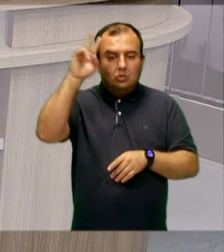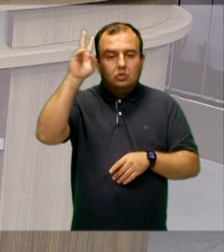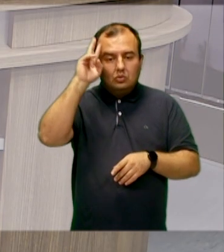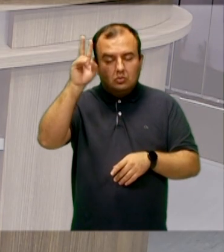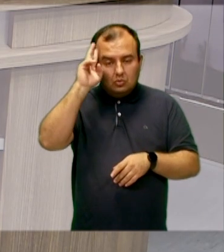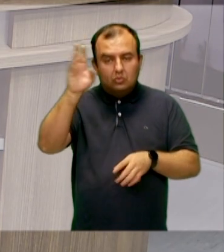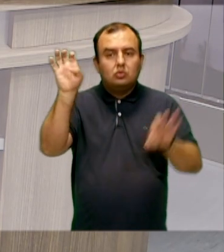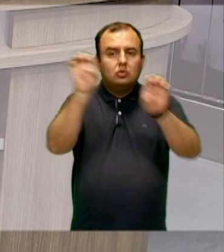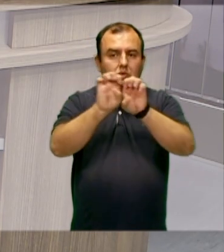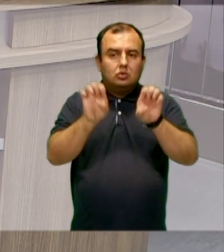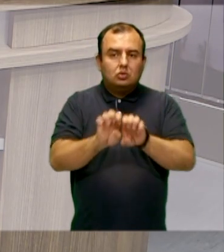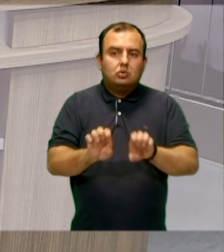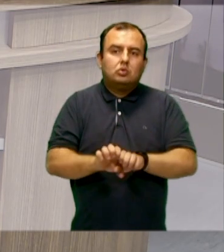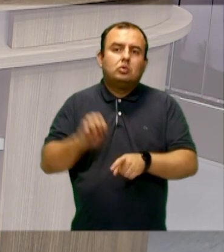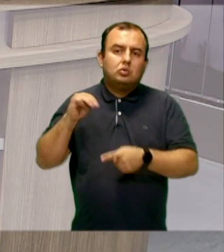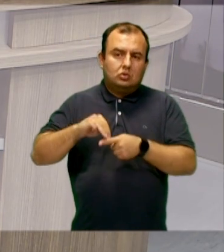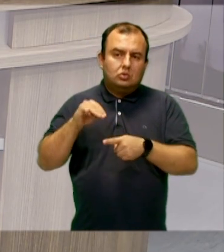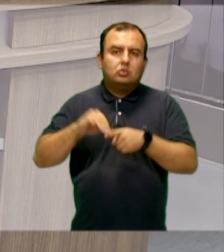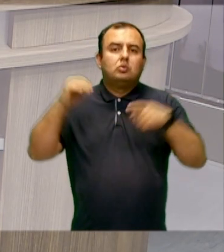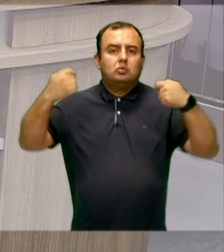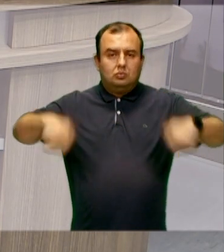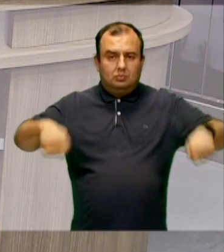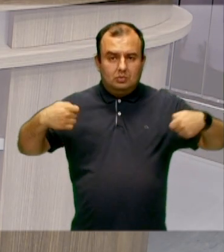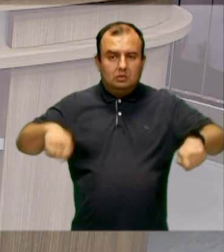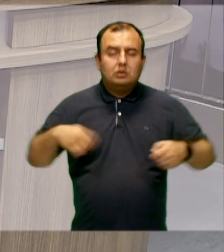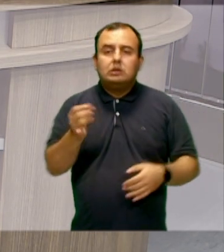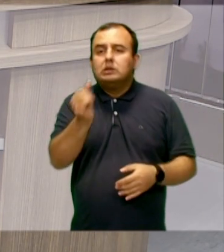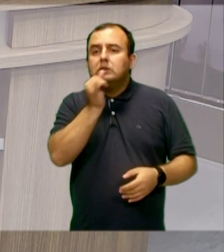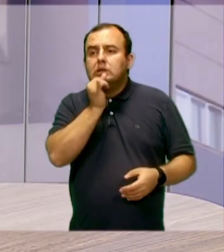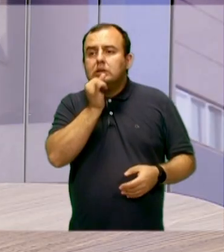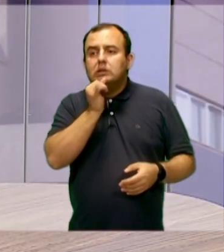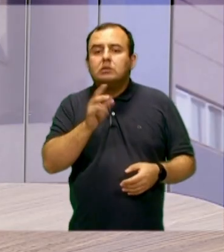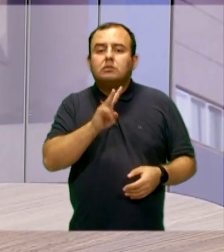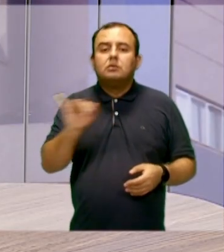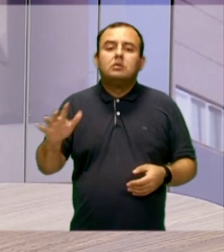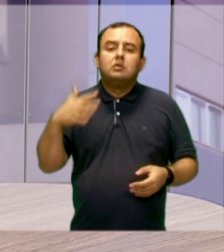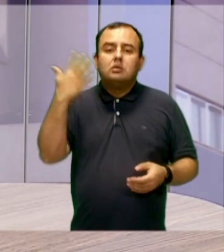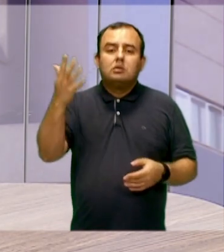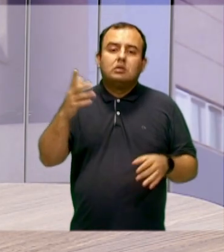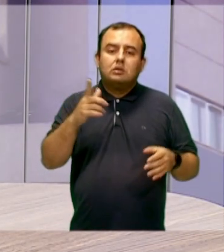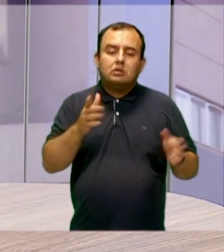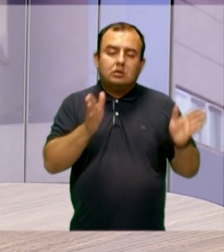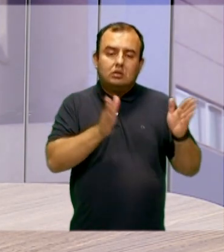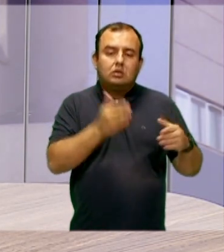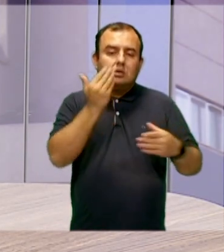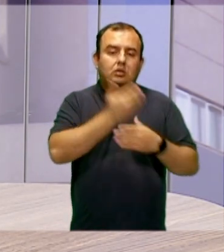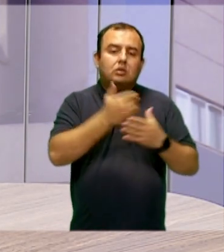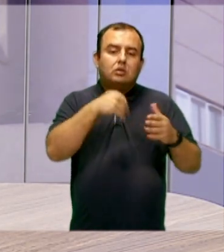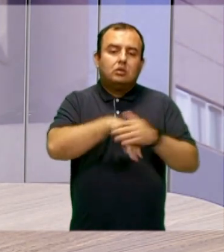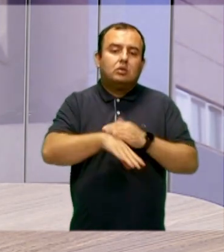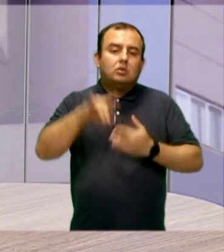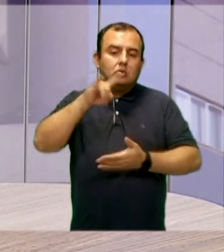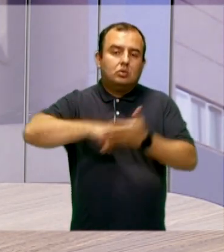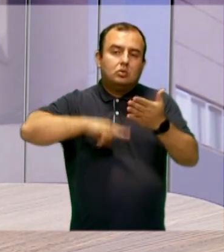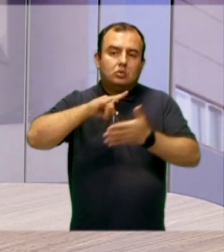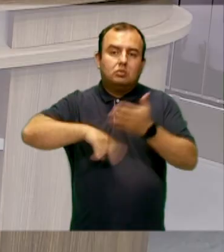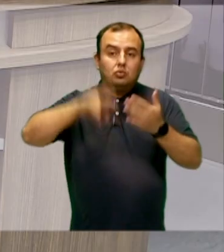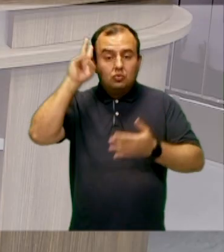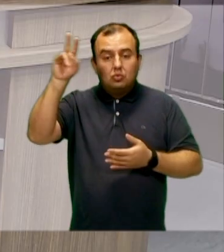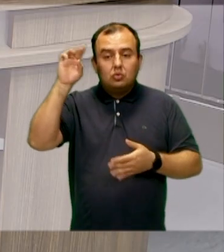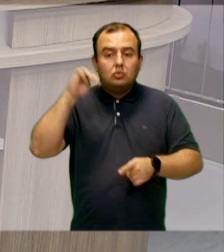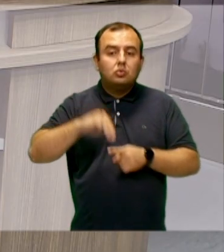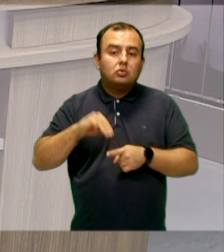município. Né? É a estrutura do município que precisa dessa. Vou te dar um exemplo. Vai se saber se no meio dessas caixas que estão em alguma sala não tem um documento histórico do município.